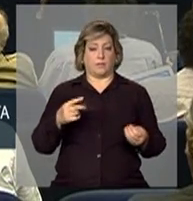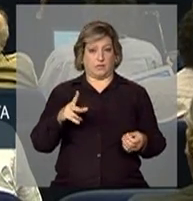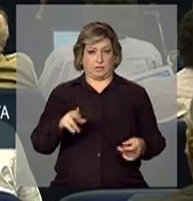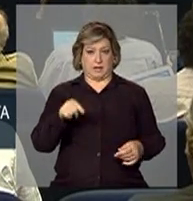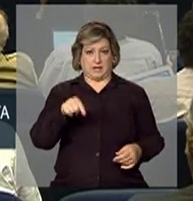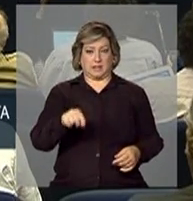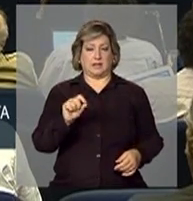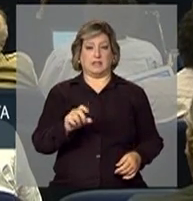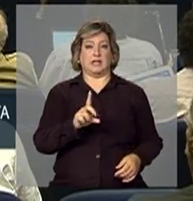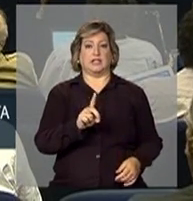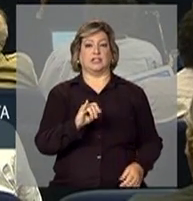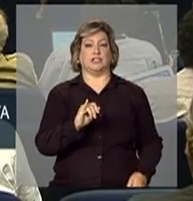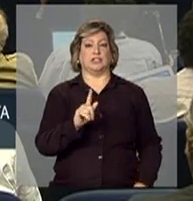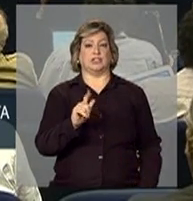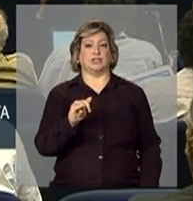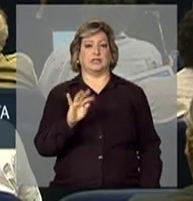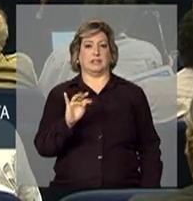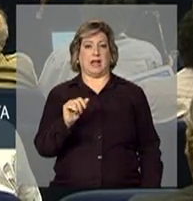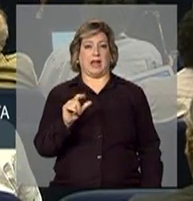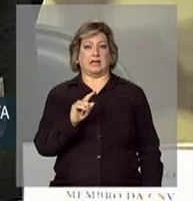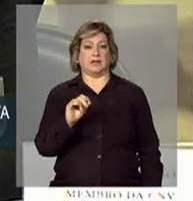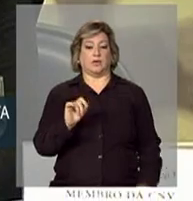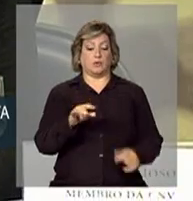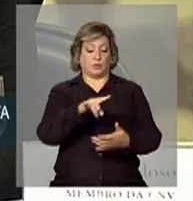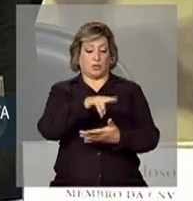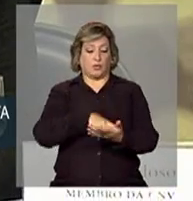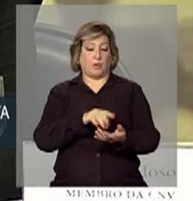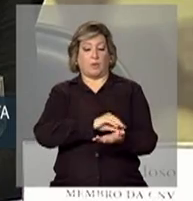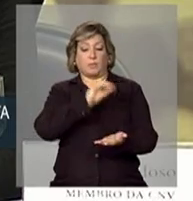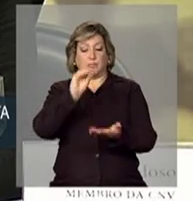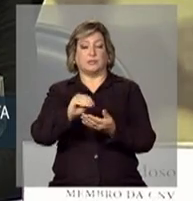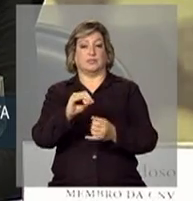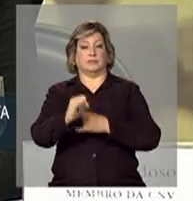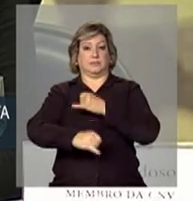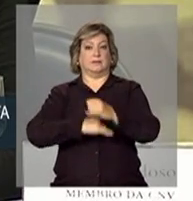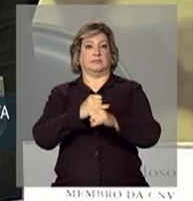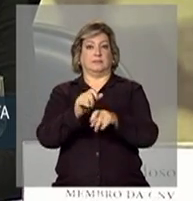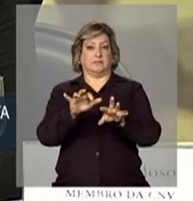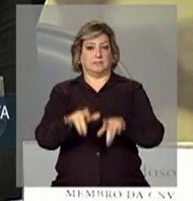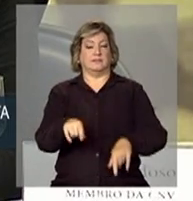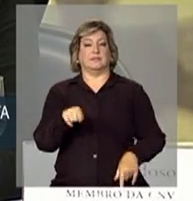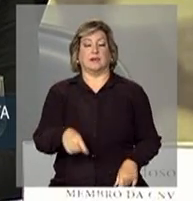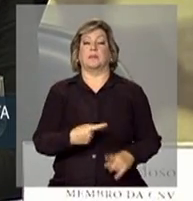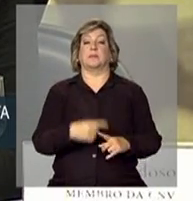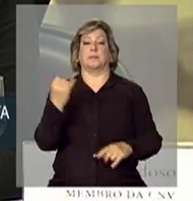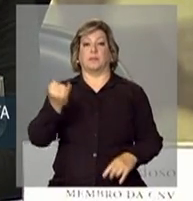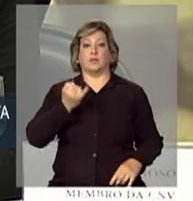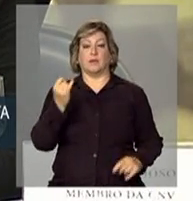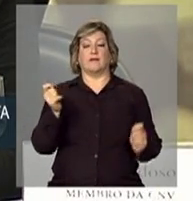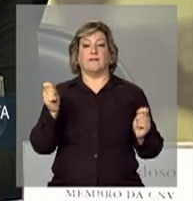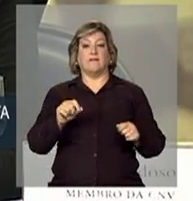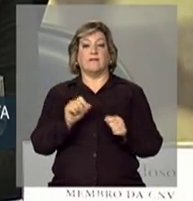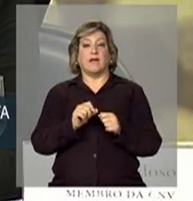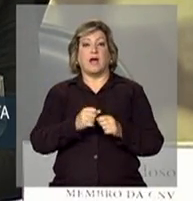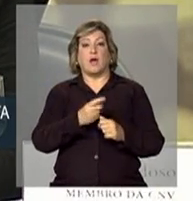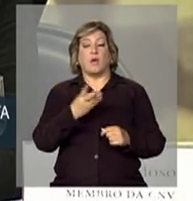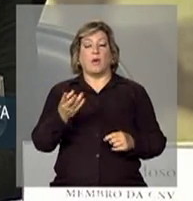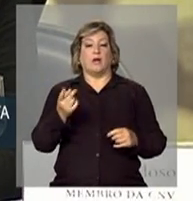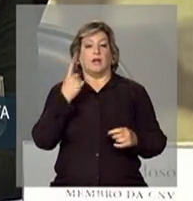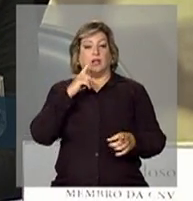da digitalização dos documentos, porque entendemos que ver os documentos é importante, que podíamos fazer alguma descoberta.